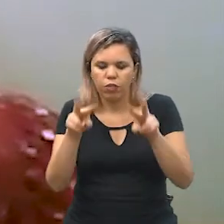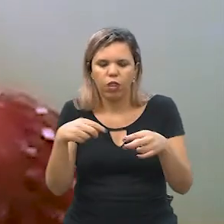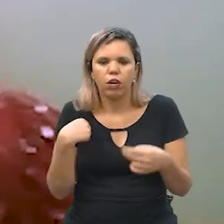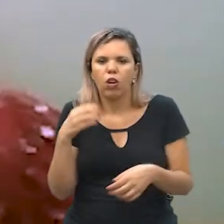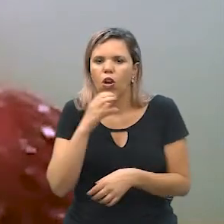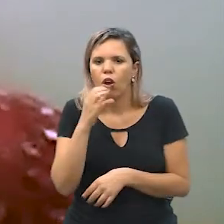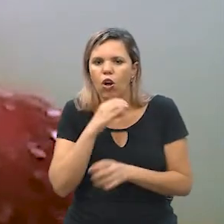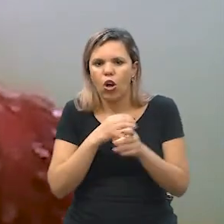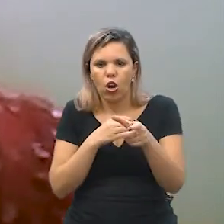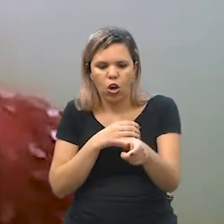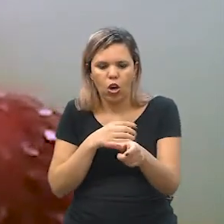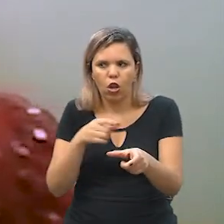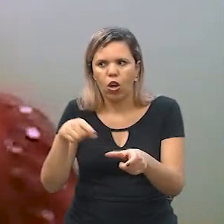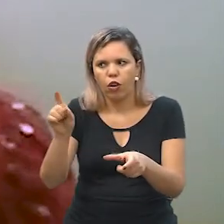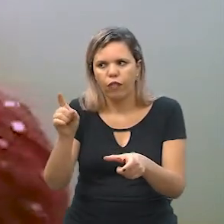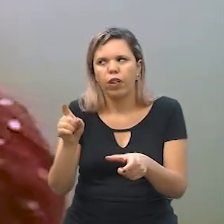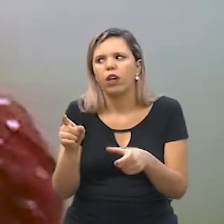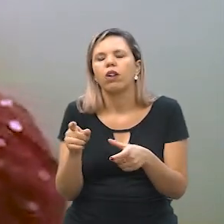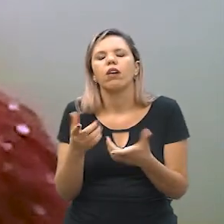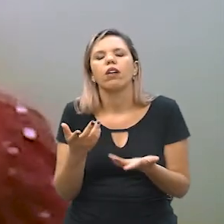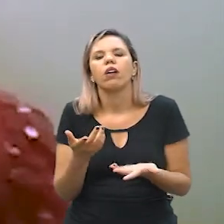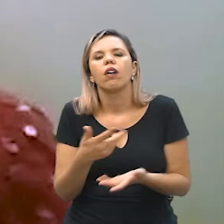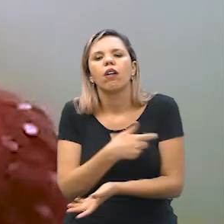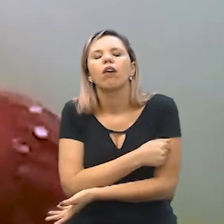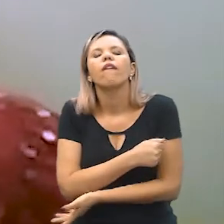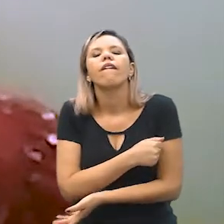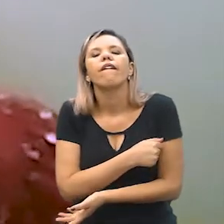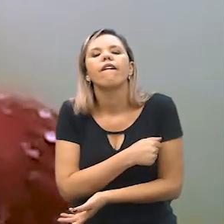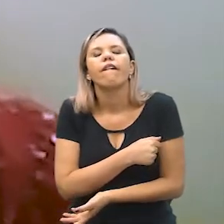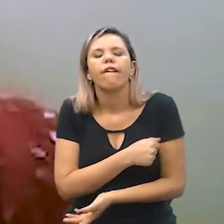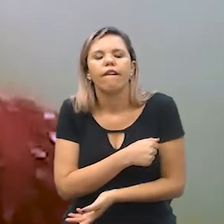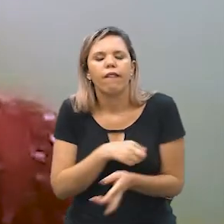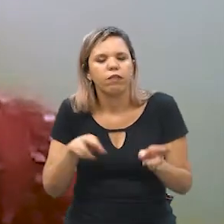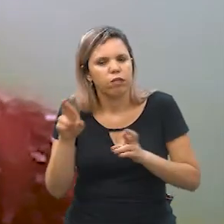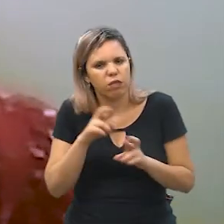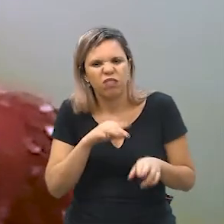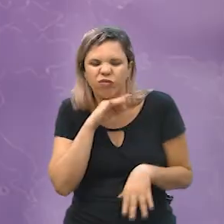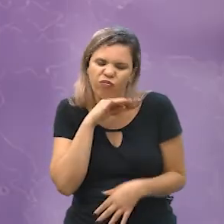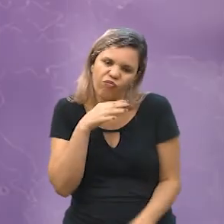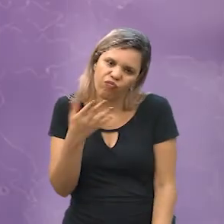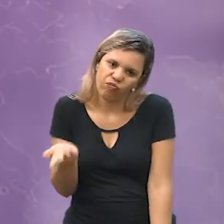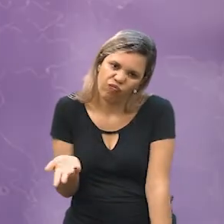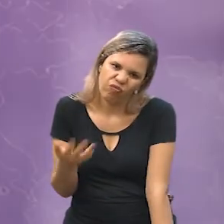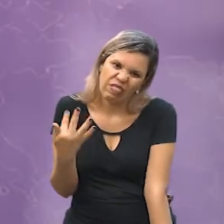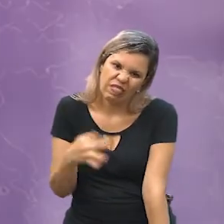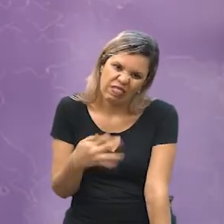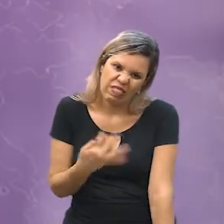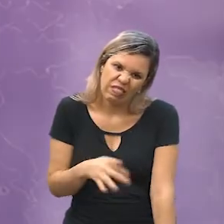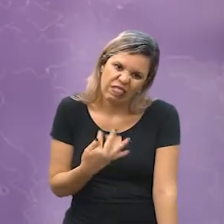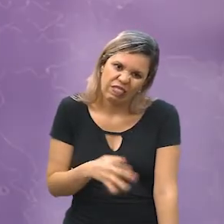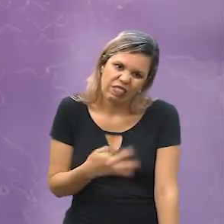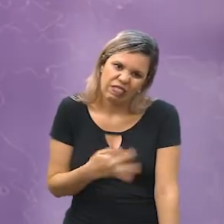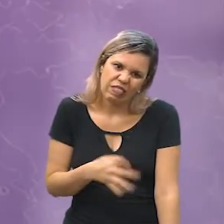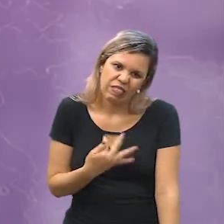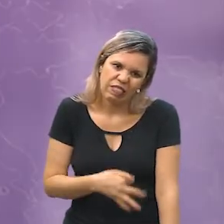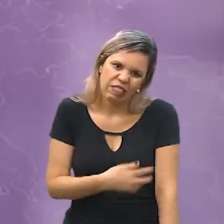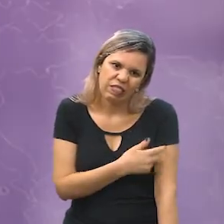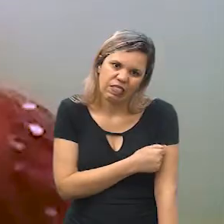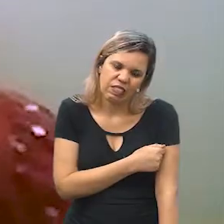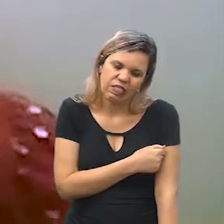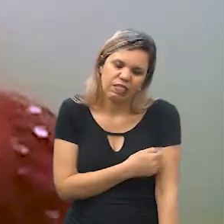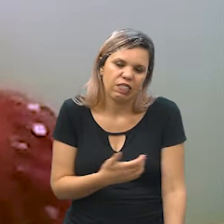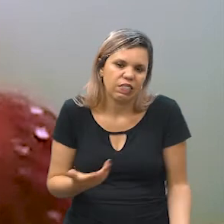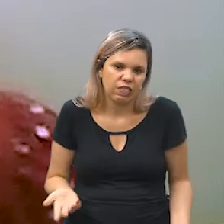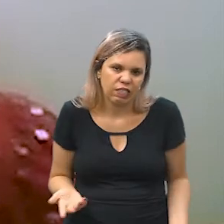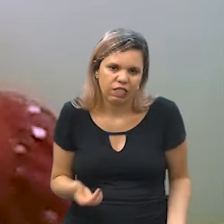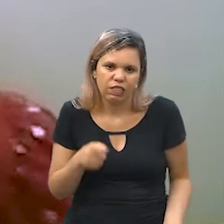no cartãozinho de pré-natal da vacinação, vai checar, é ruim, dói, né? É uma agulhada,